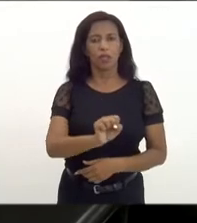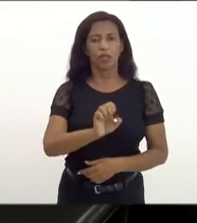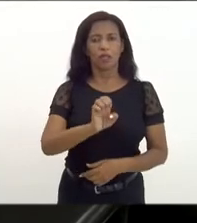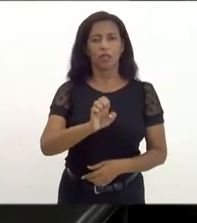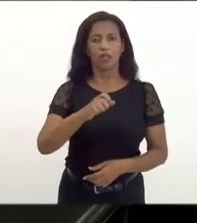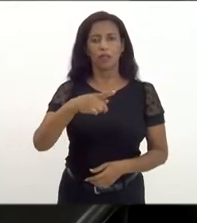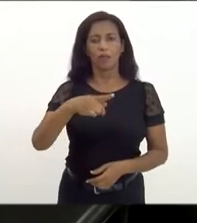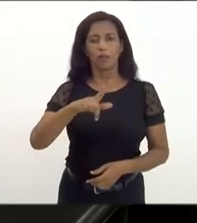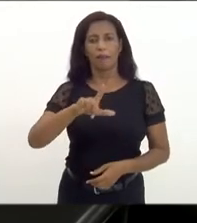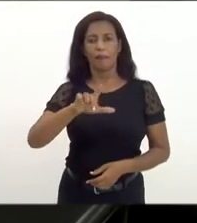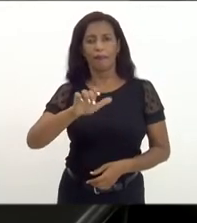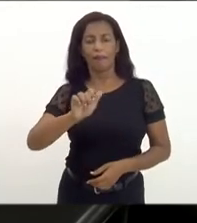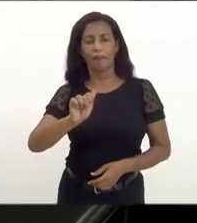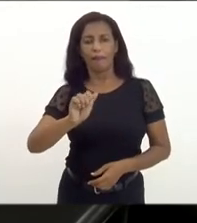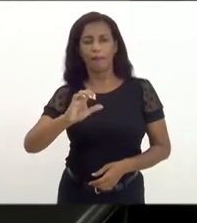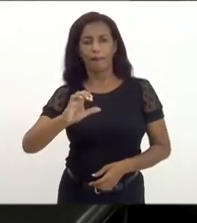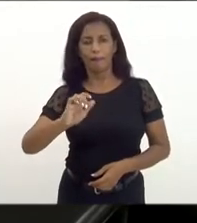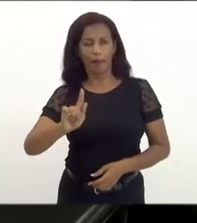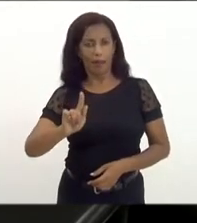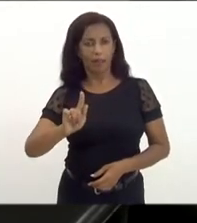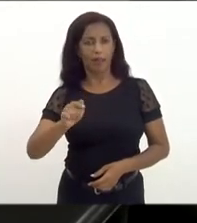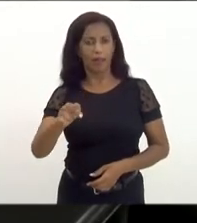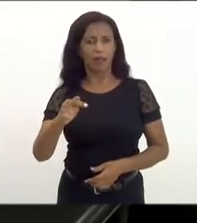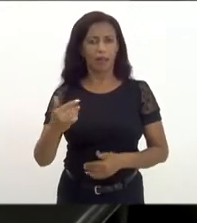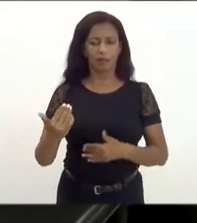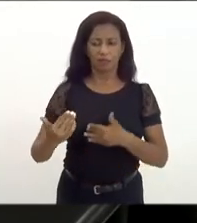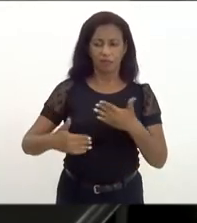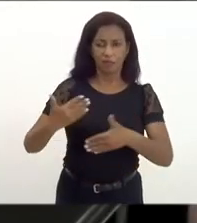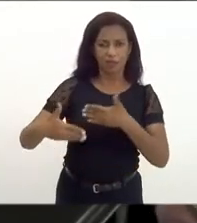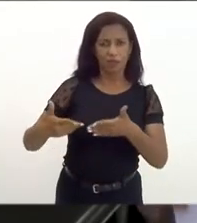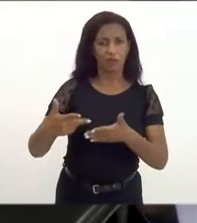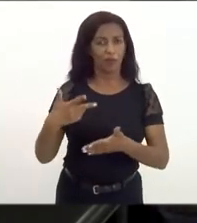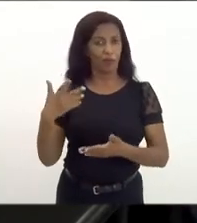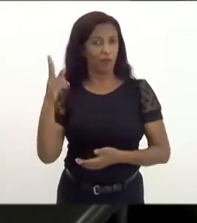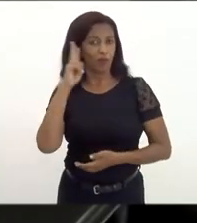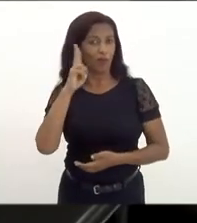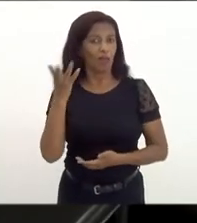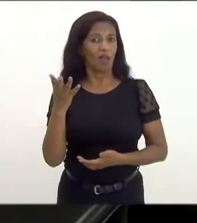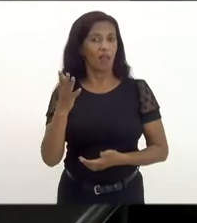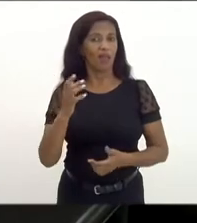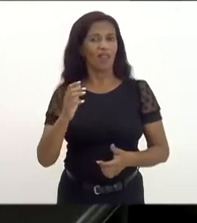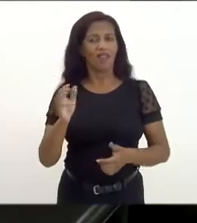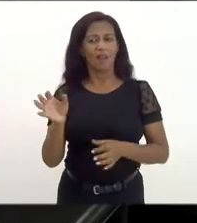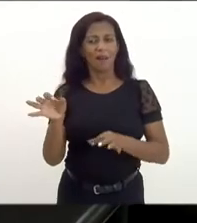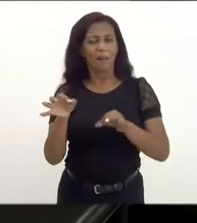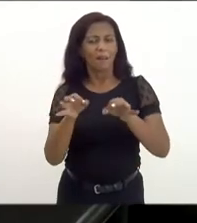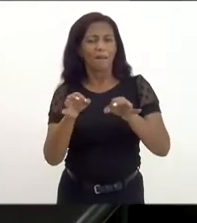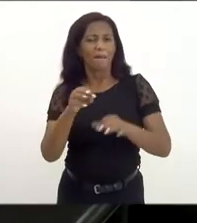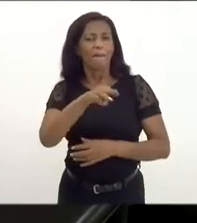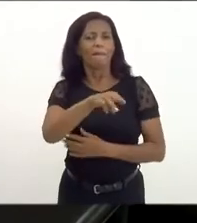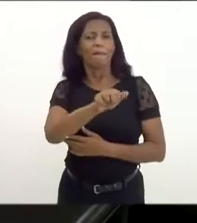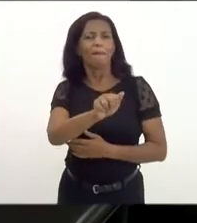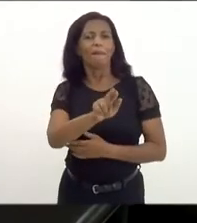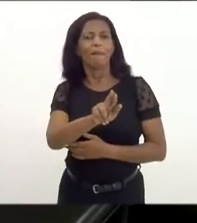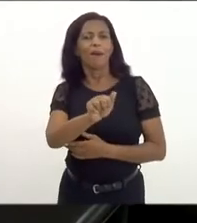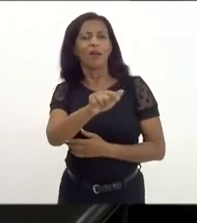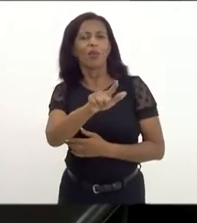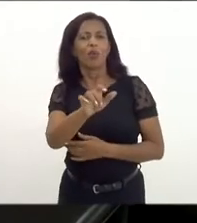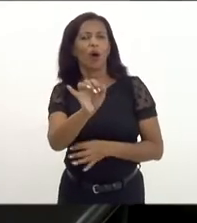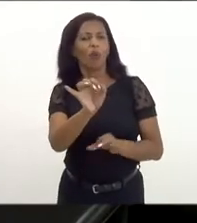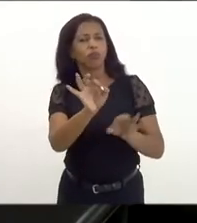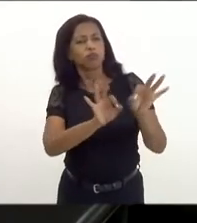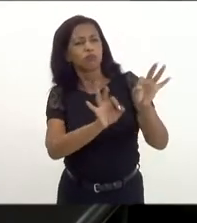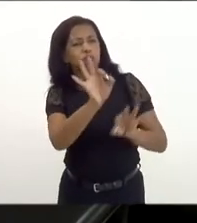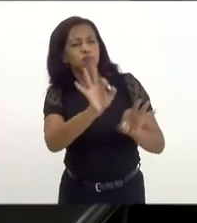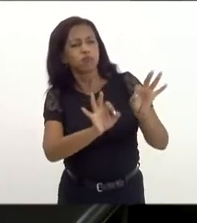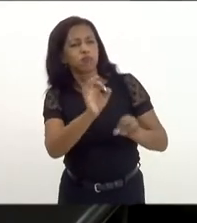vem desenvolvendo e eu gostaria de frisar nesse momento que é o desenvolvimento de um manual é um manual de como quer